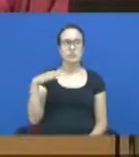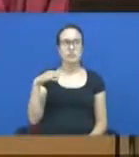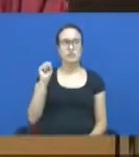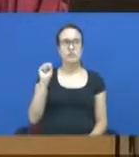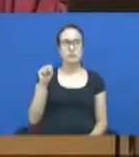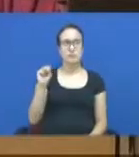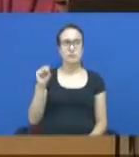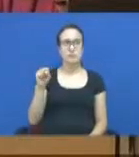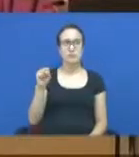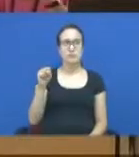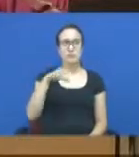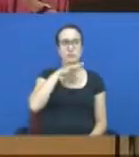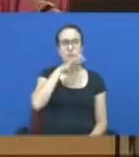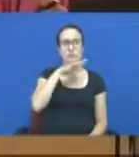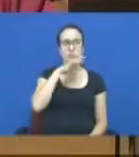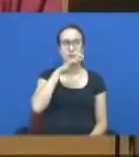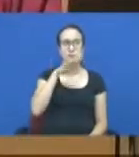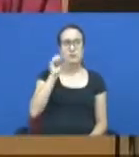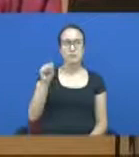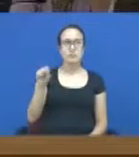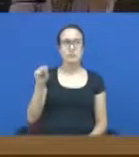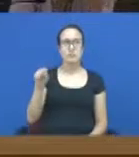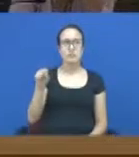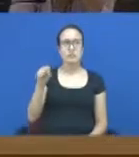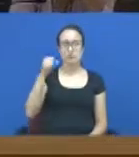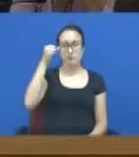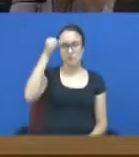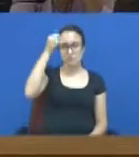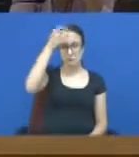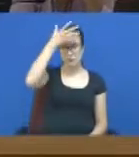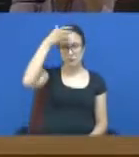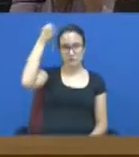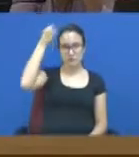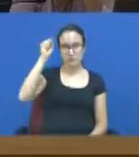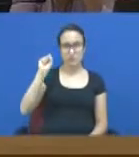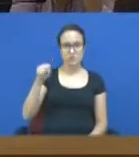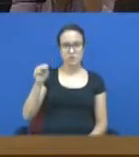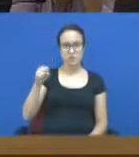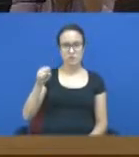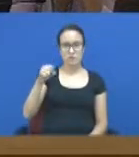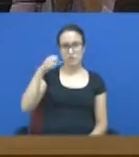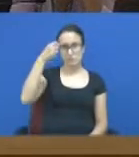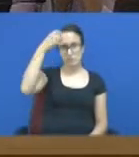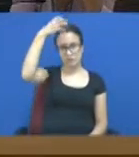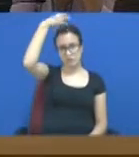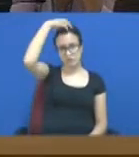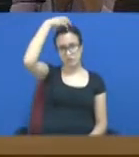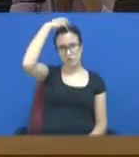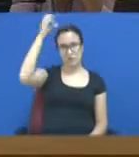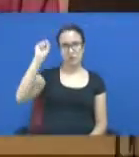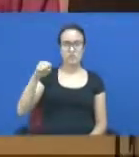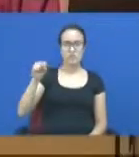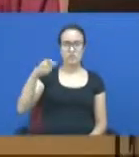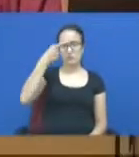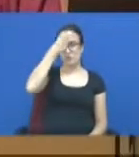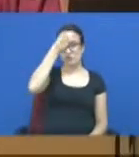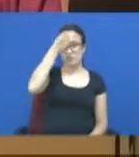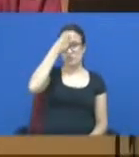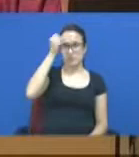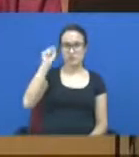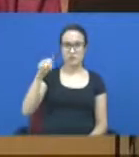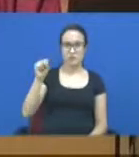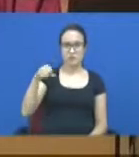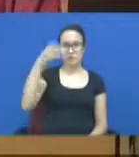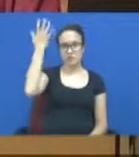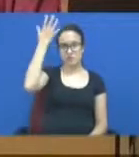Andrade. Sim. André Henrique Tigrão. Sim. Antônio Franco. Sim. Darcy Reis. Sim. Edivaldo Soares. Sim.